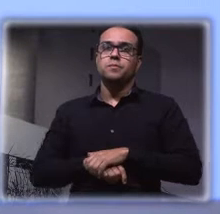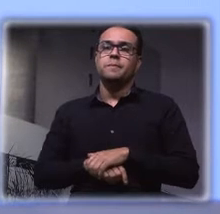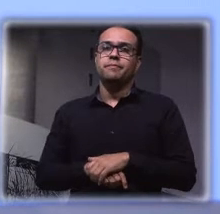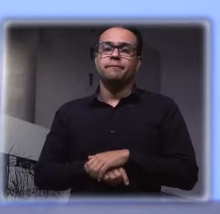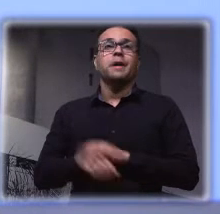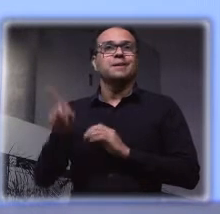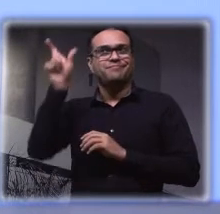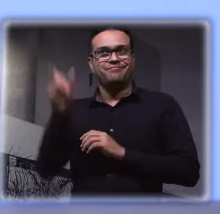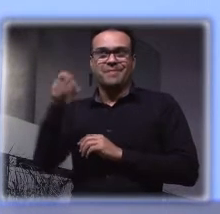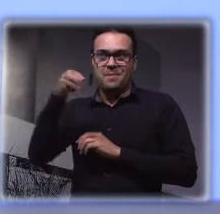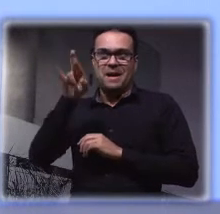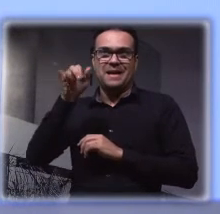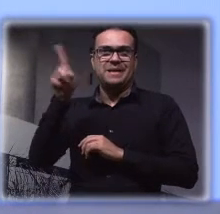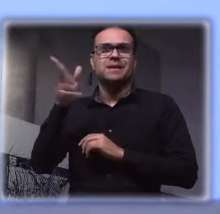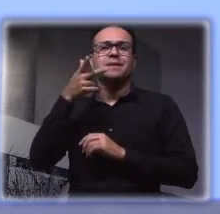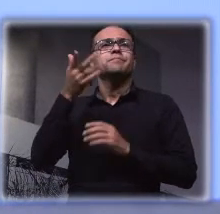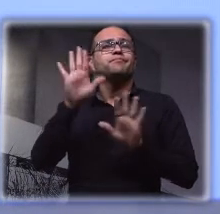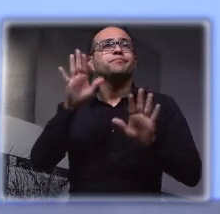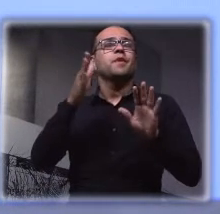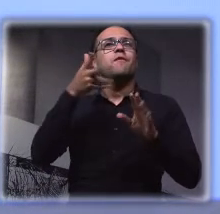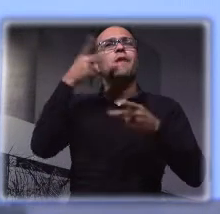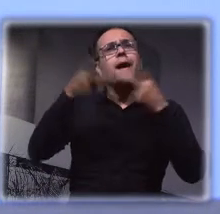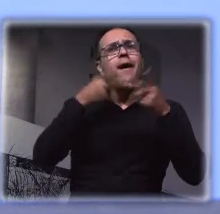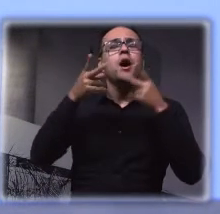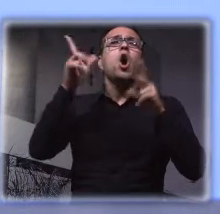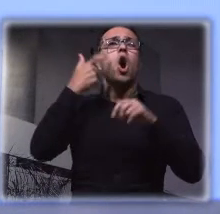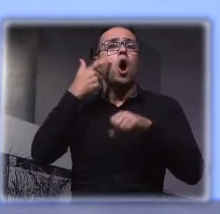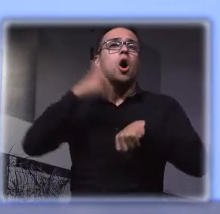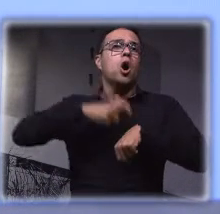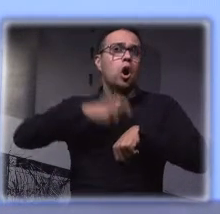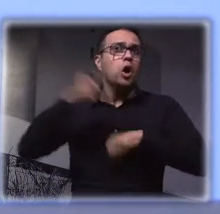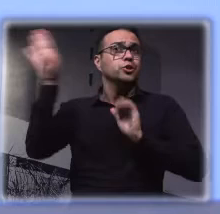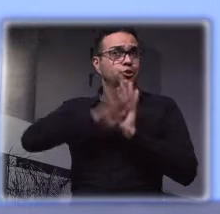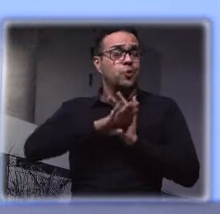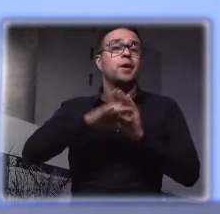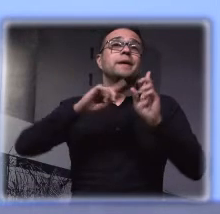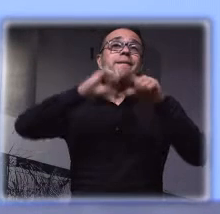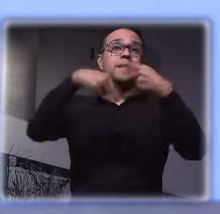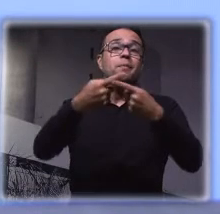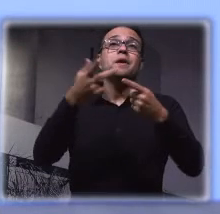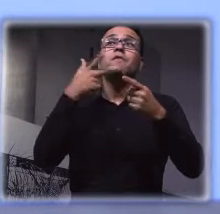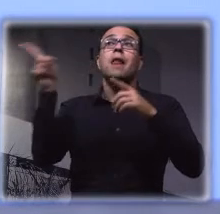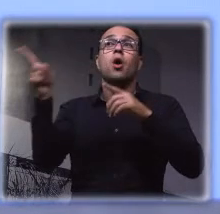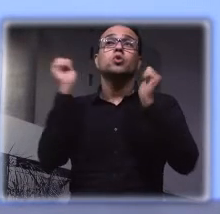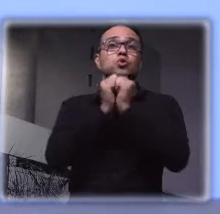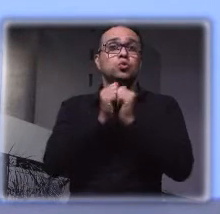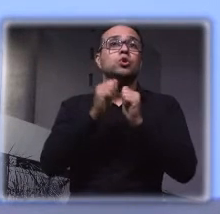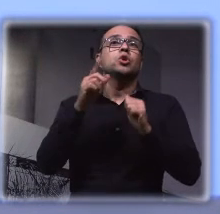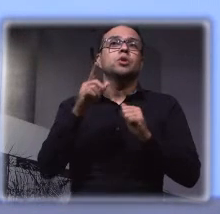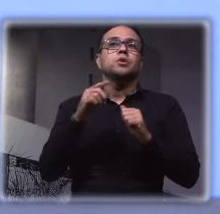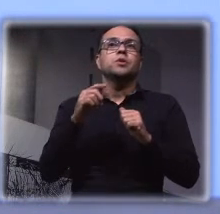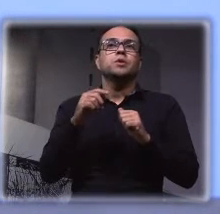E aí a Dona Maria começa a falar e fala da hora que ele chegou. E depois ela quer falar que junto com ele